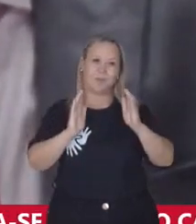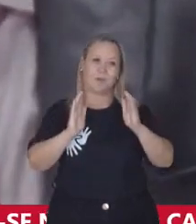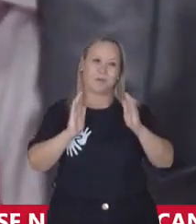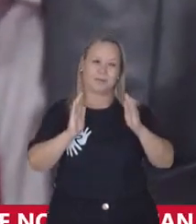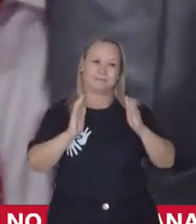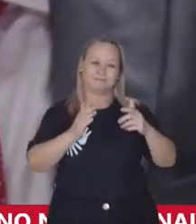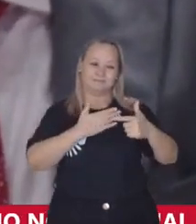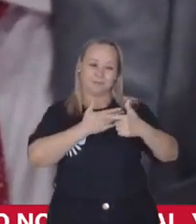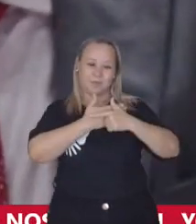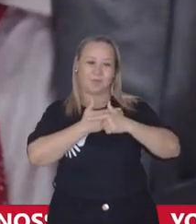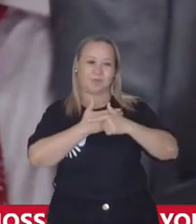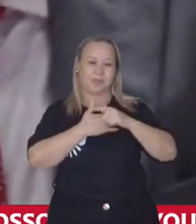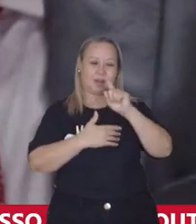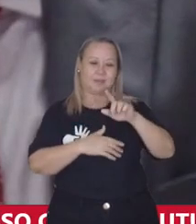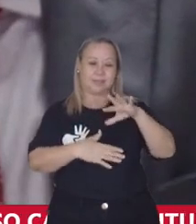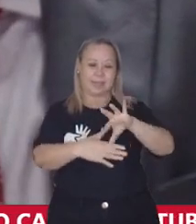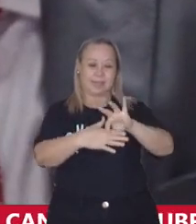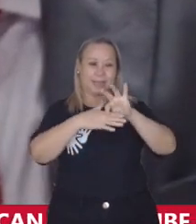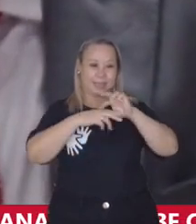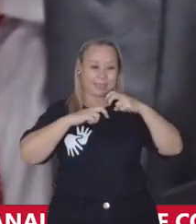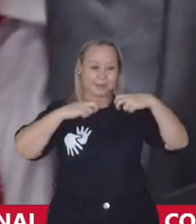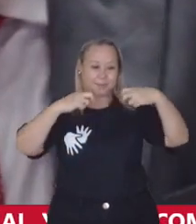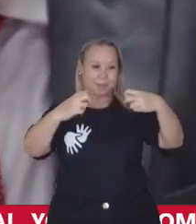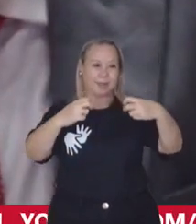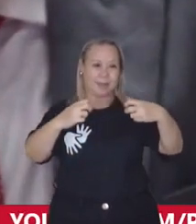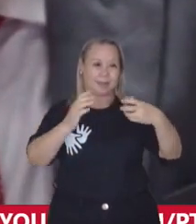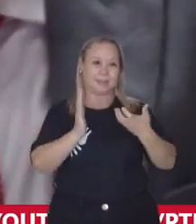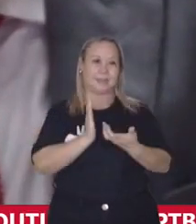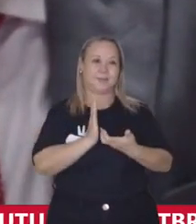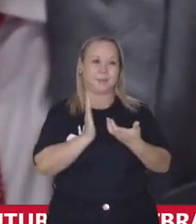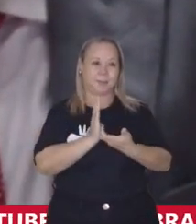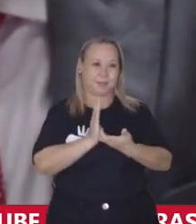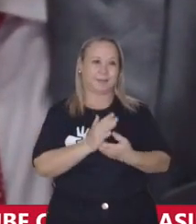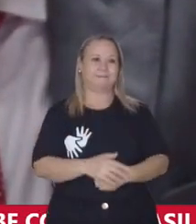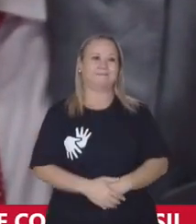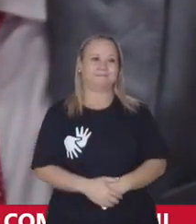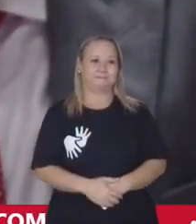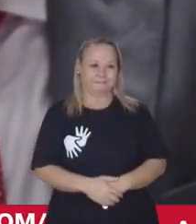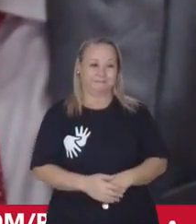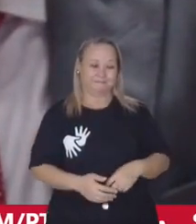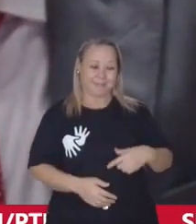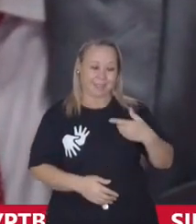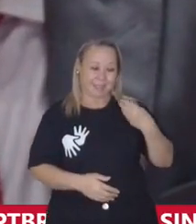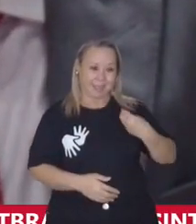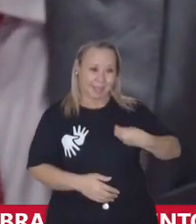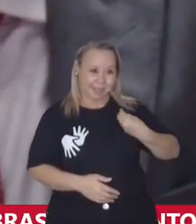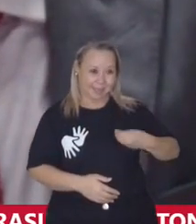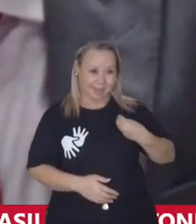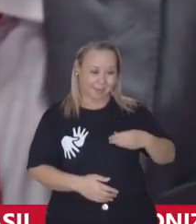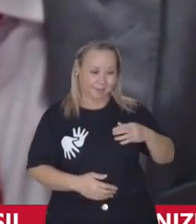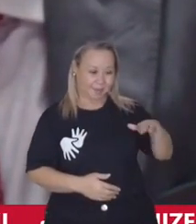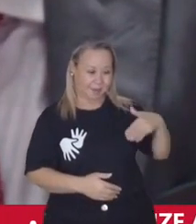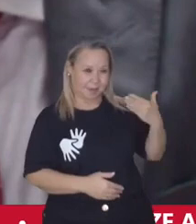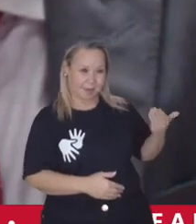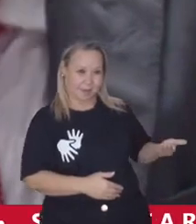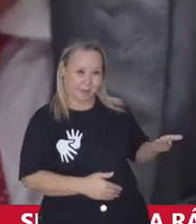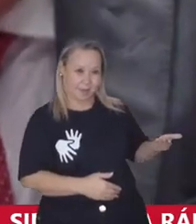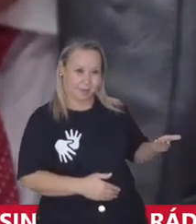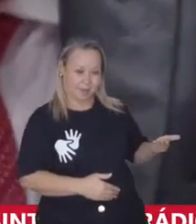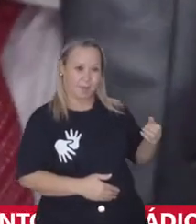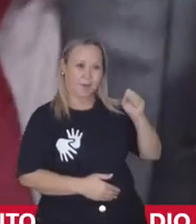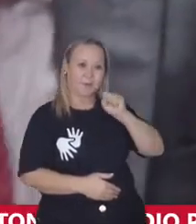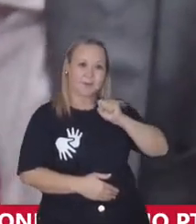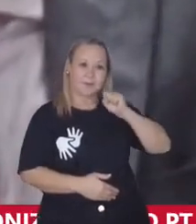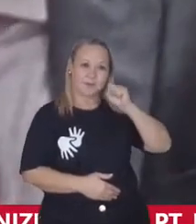de ser líder da nossa bancada na Câmara dos Deputados. Estou aqui também ao lado do nosso